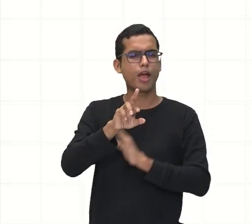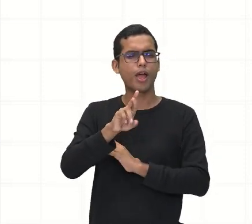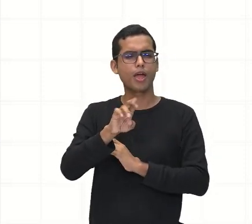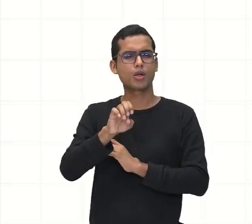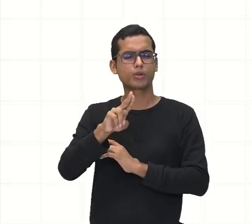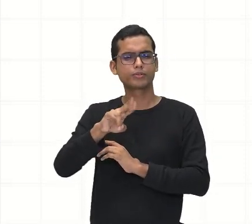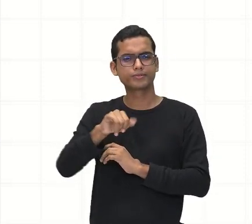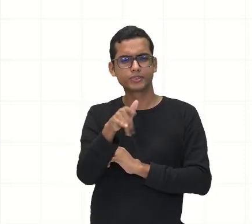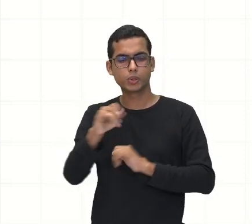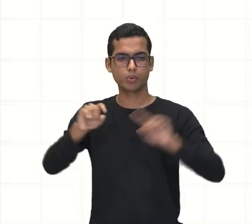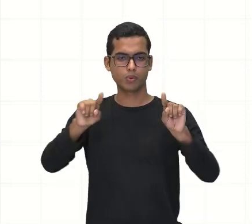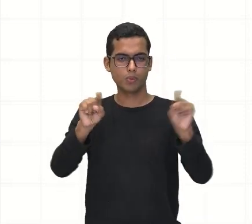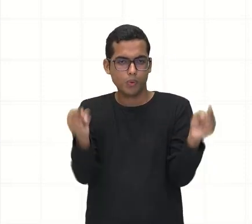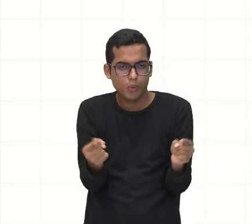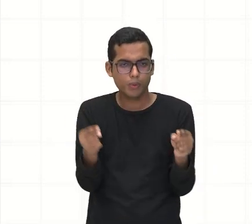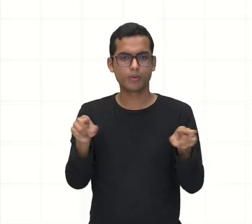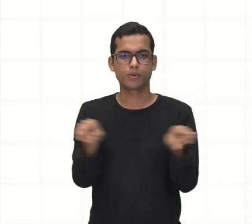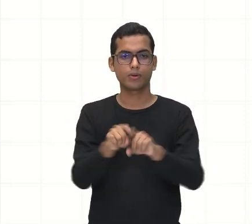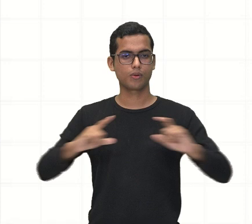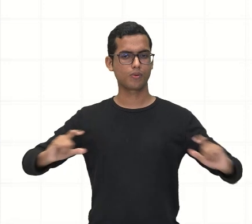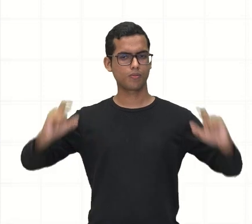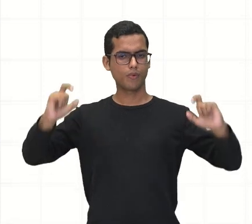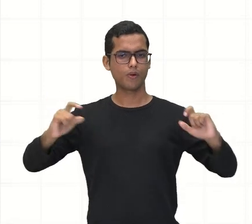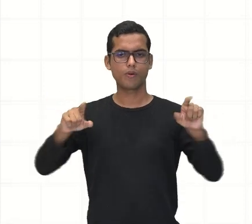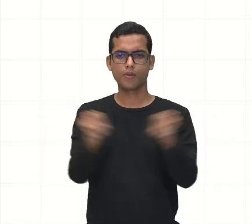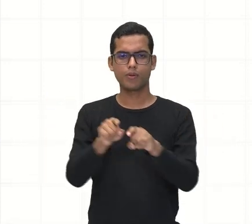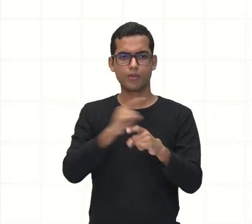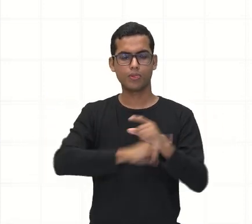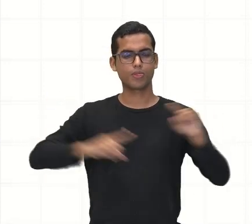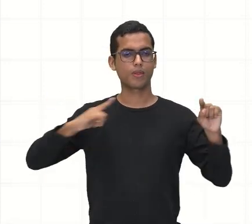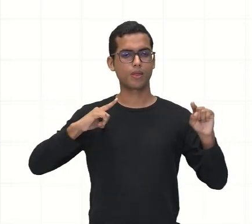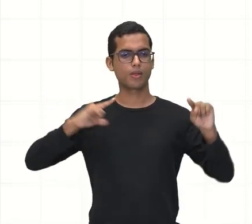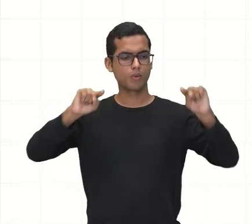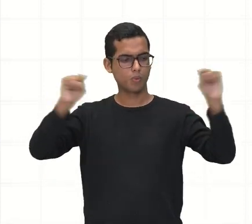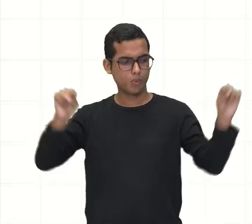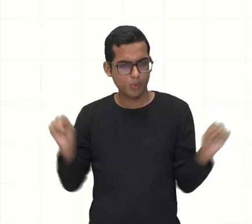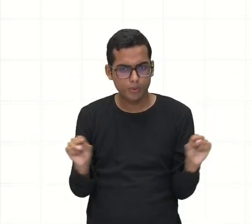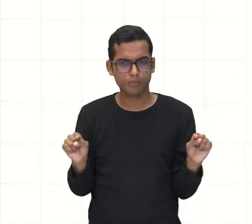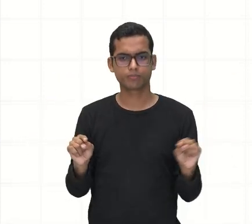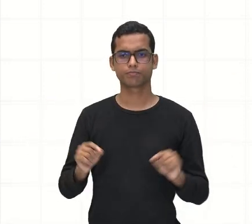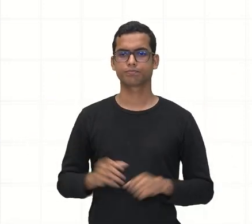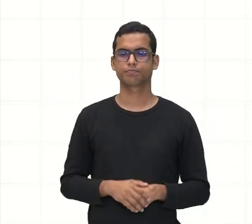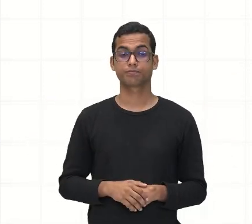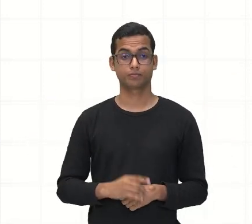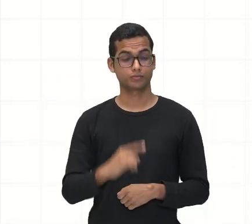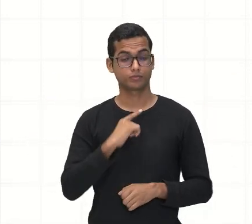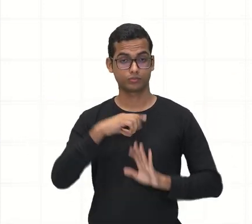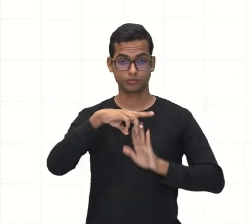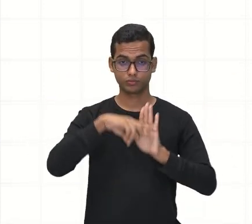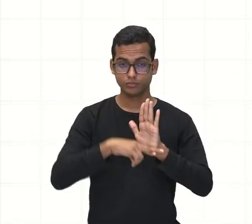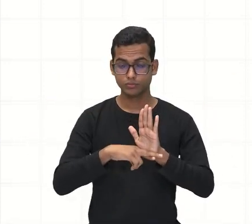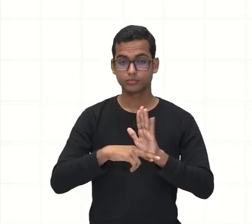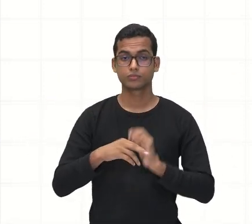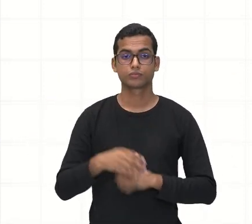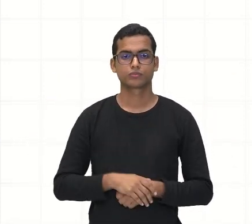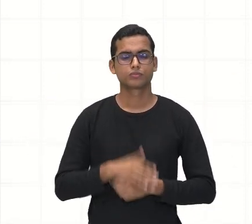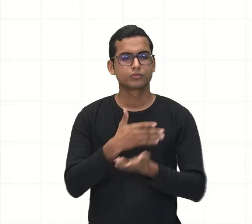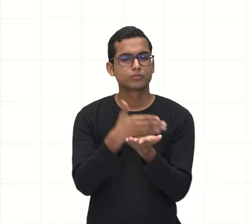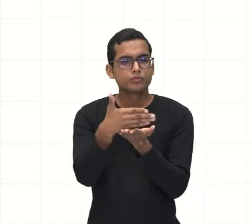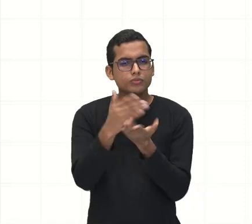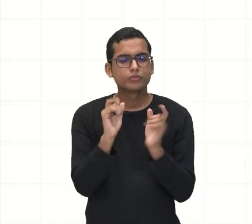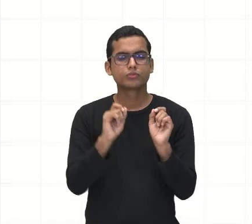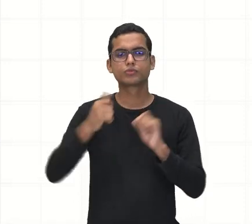temos colchete e temos também a chave. Beleza? A regra, quando tem sinais de reunião, vamos